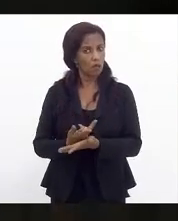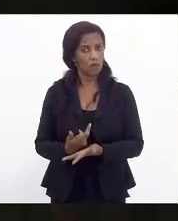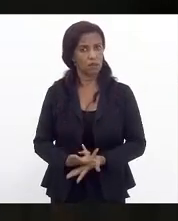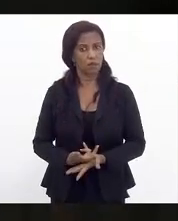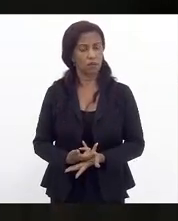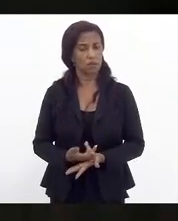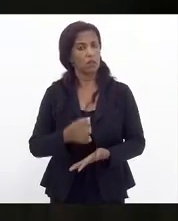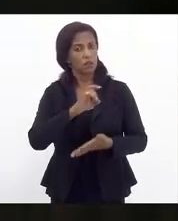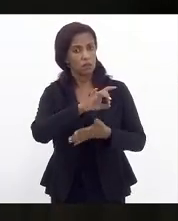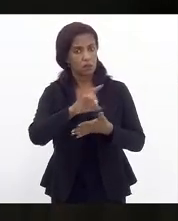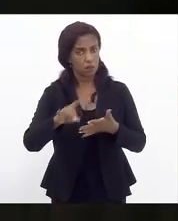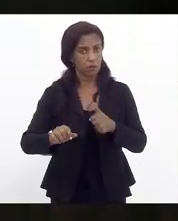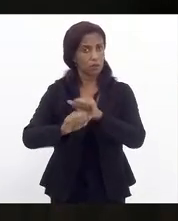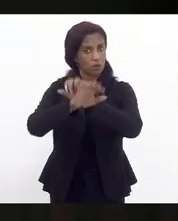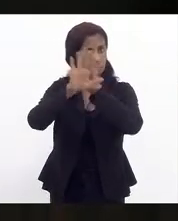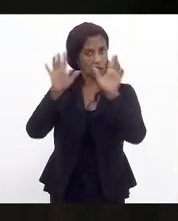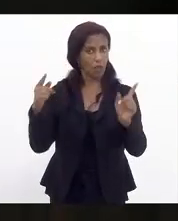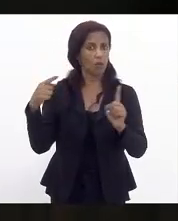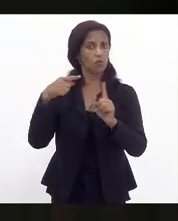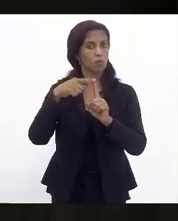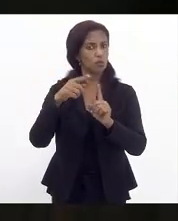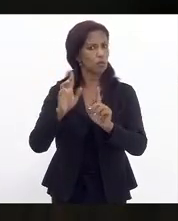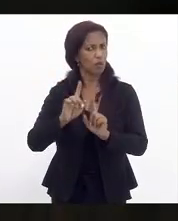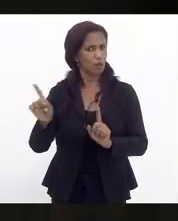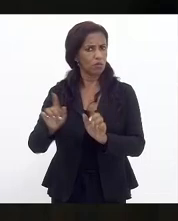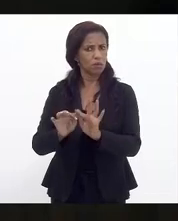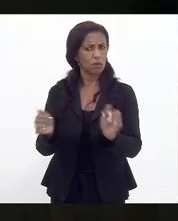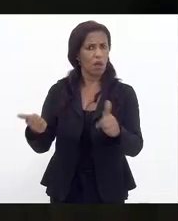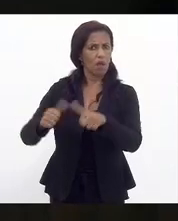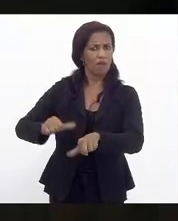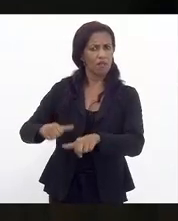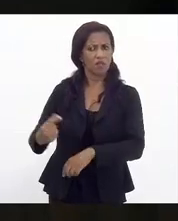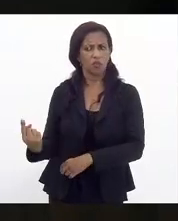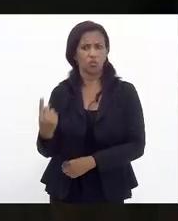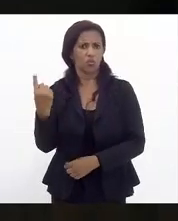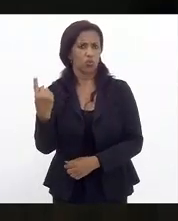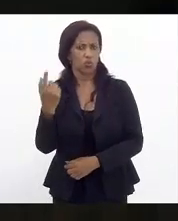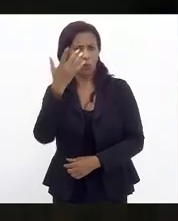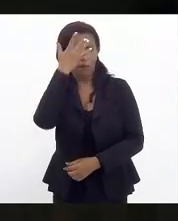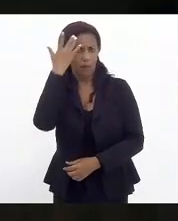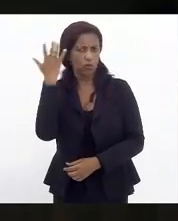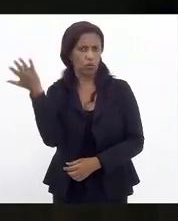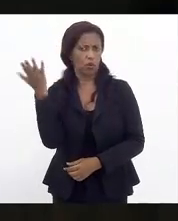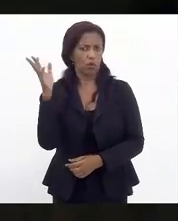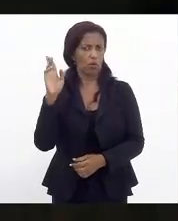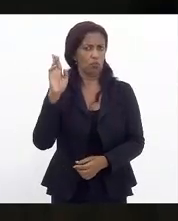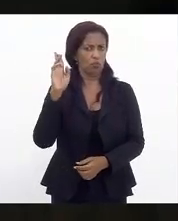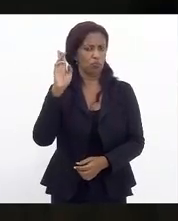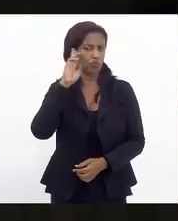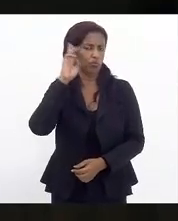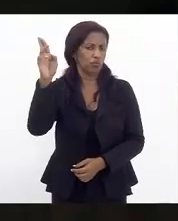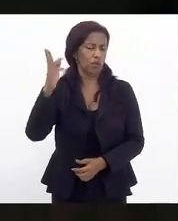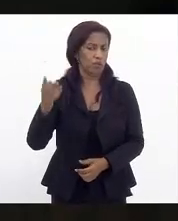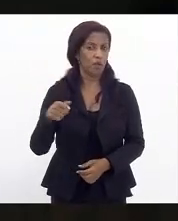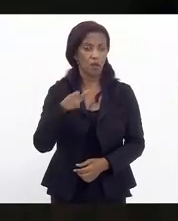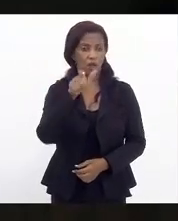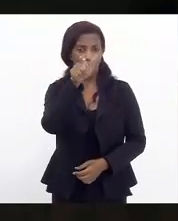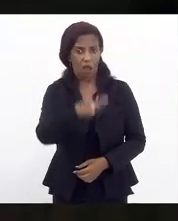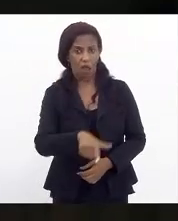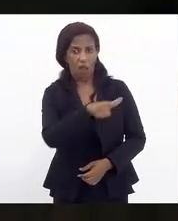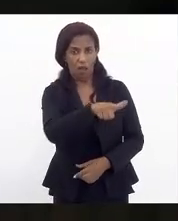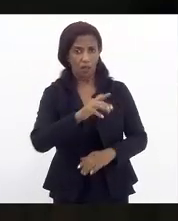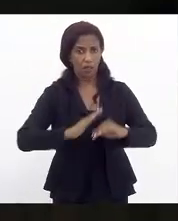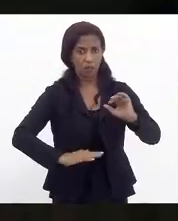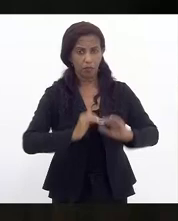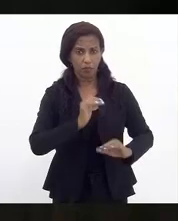são critérios claros e objetivos não simplesmente avaliação de um indivíduo um chefe direto aquele servidor que